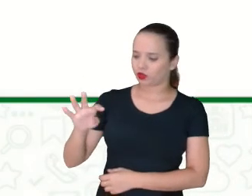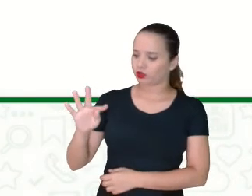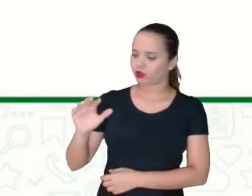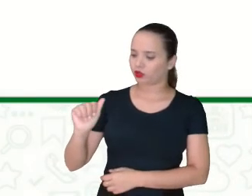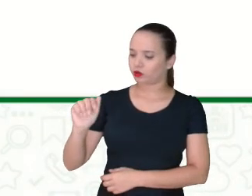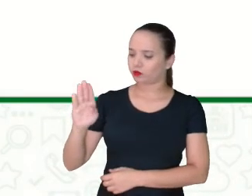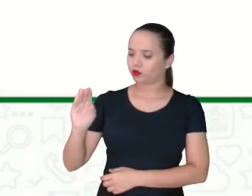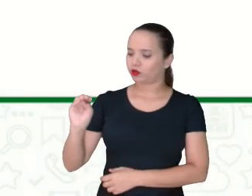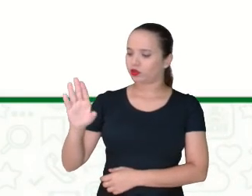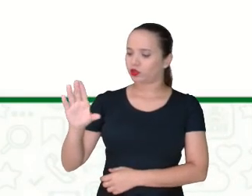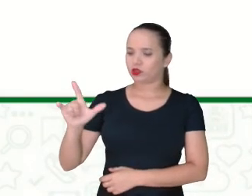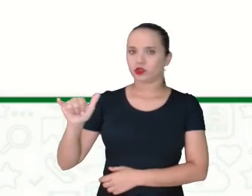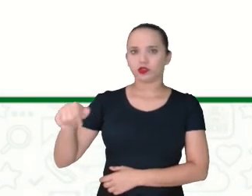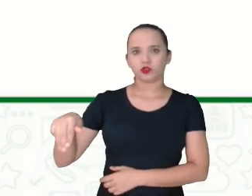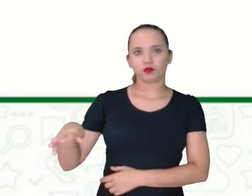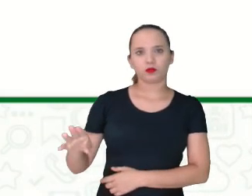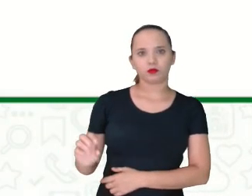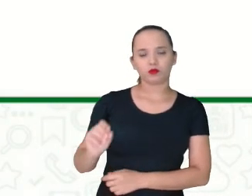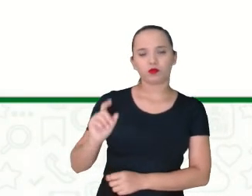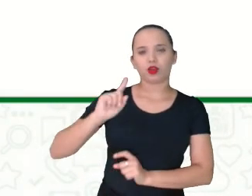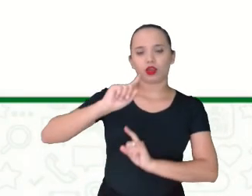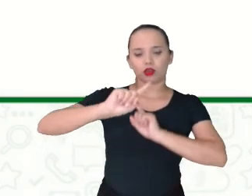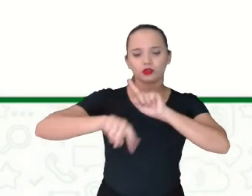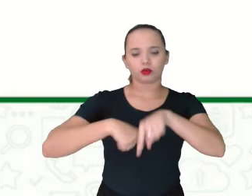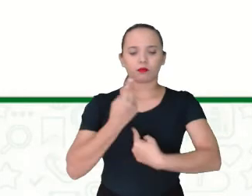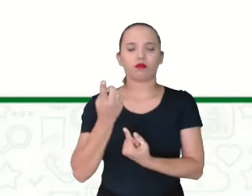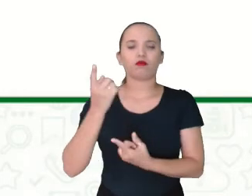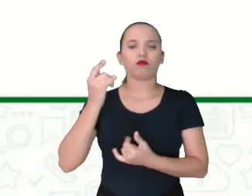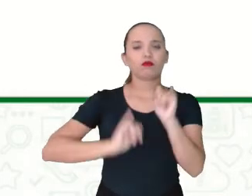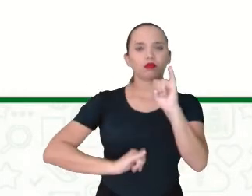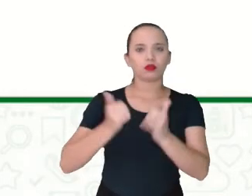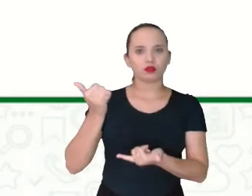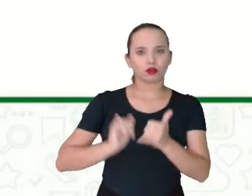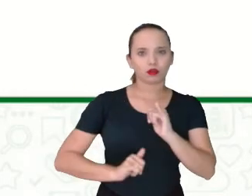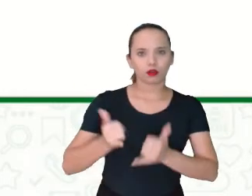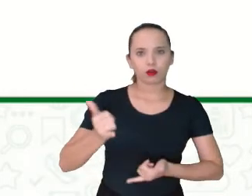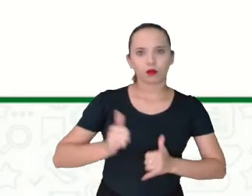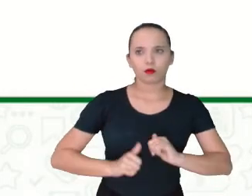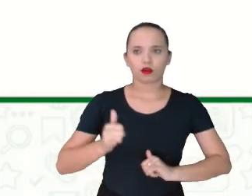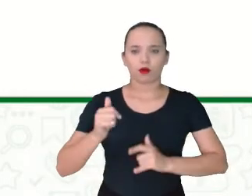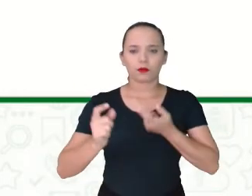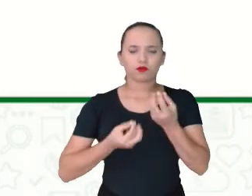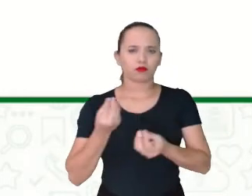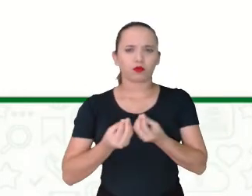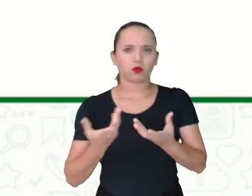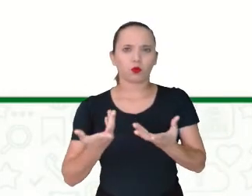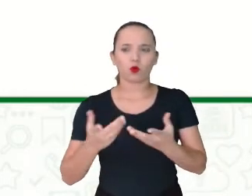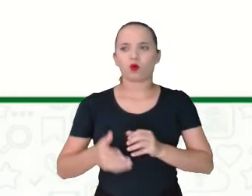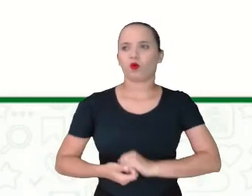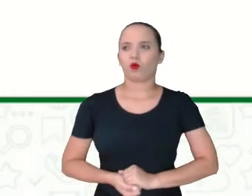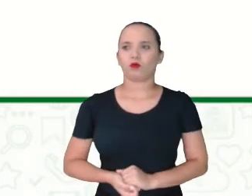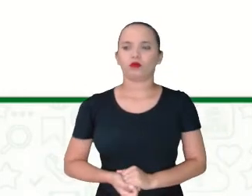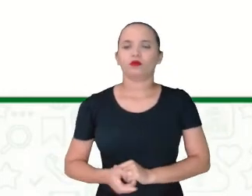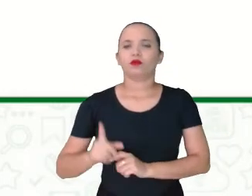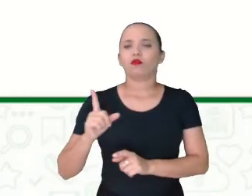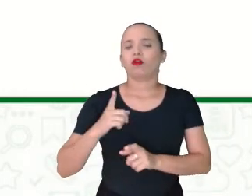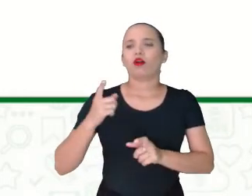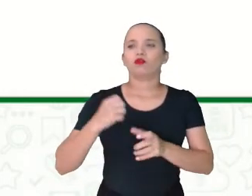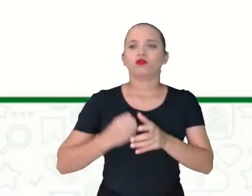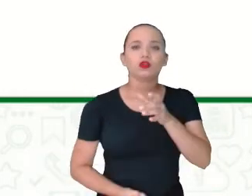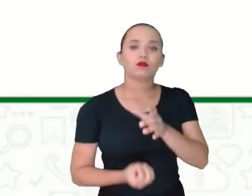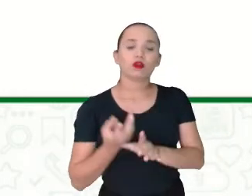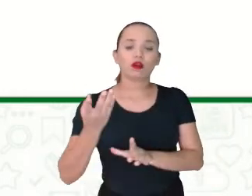de transformações químicas. Esse metabolismo, através dessas transformações químicas, gente,